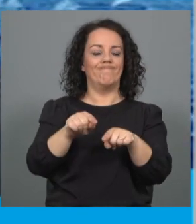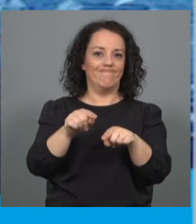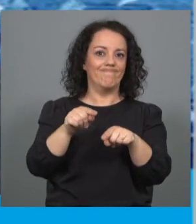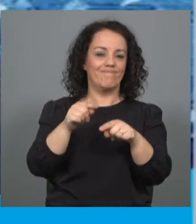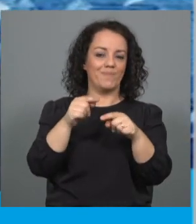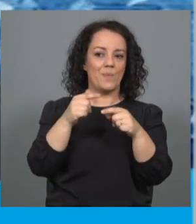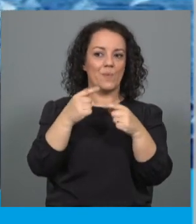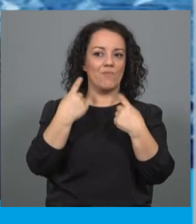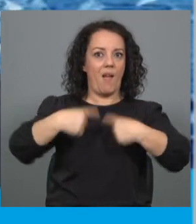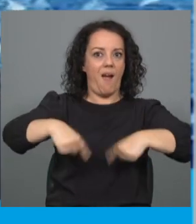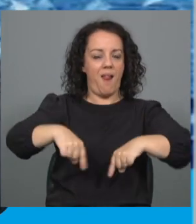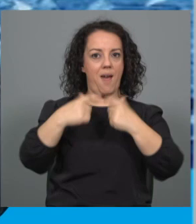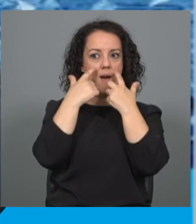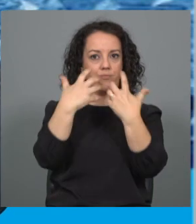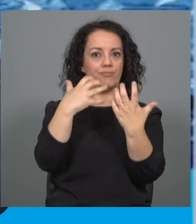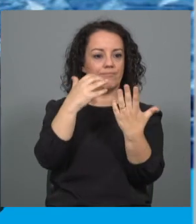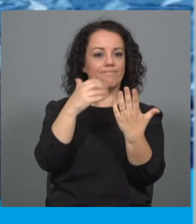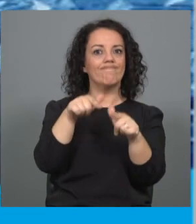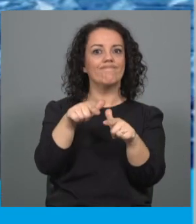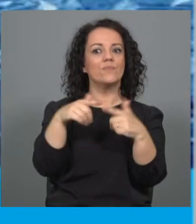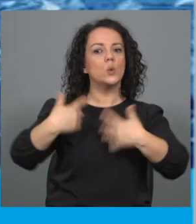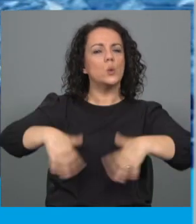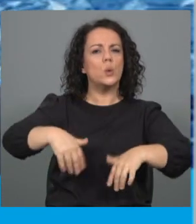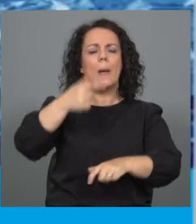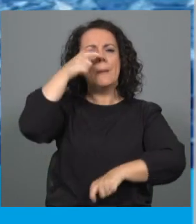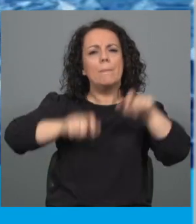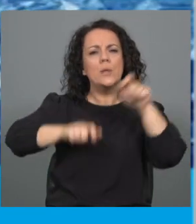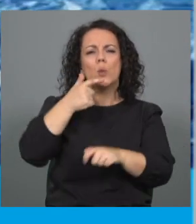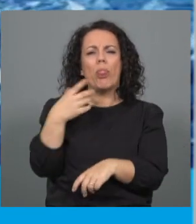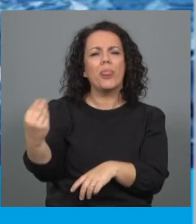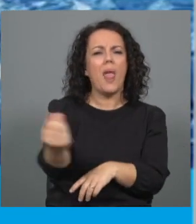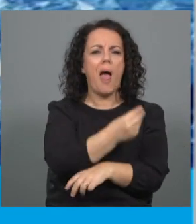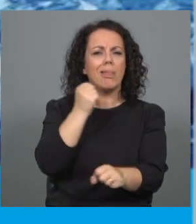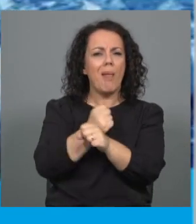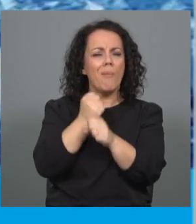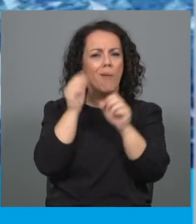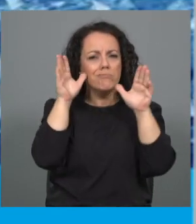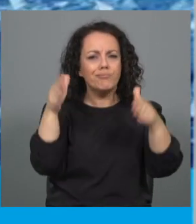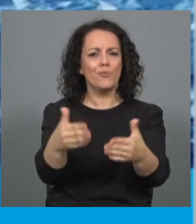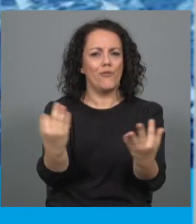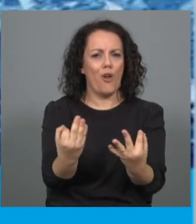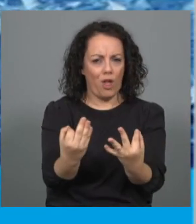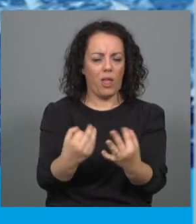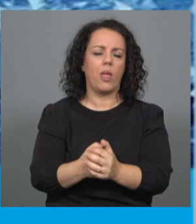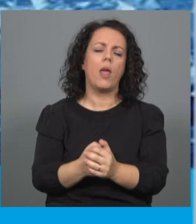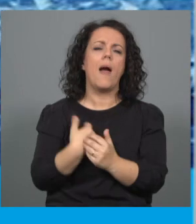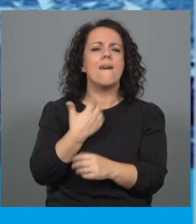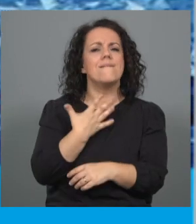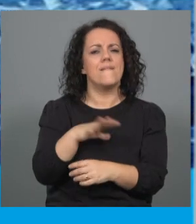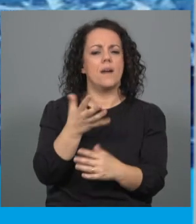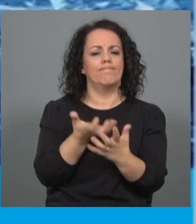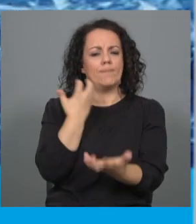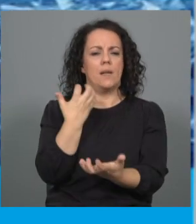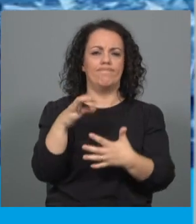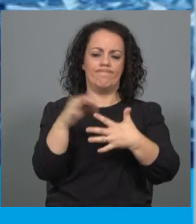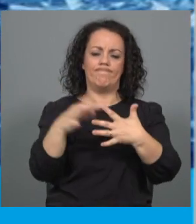aqui um trabalho de muita gente. E por isso, eu diria apenas com 4 ou 5 aspectos